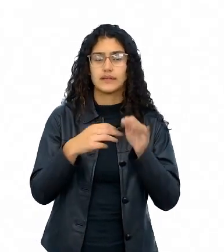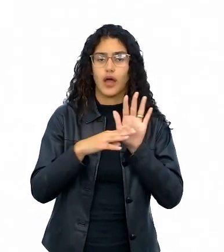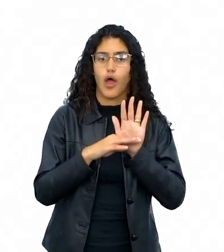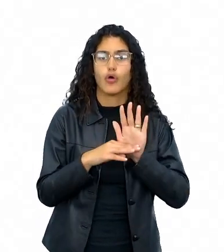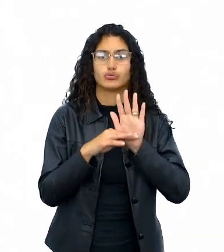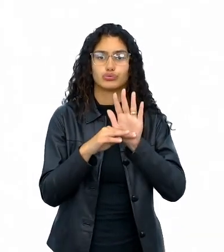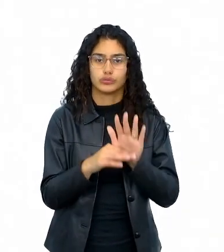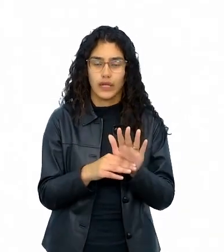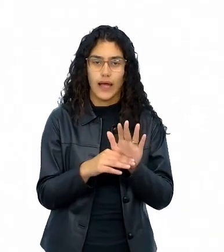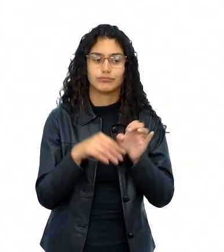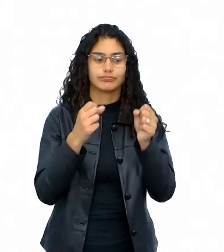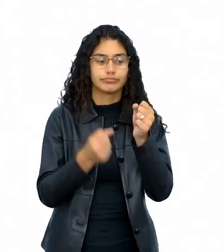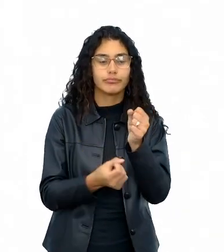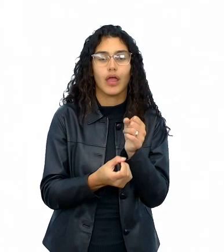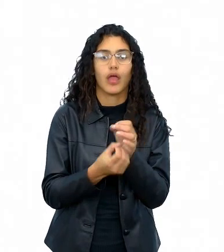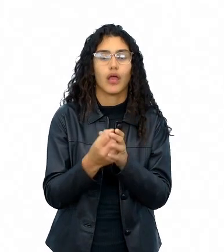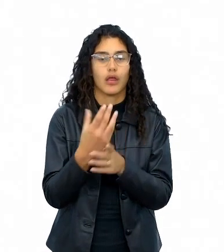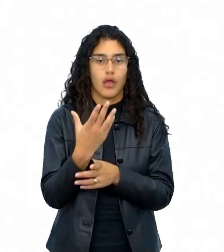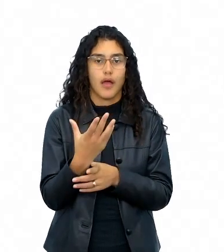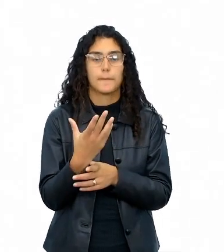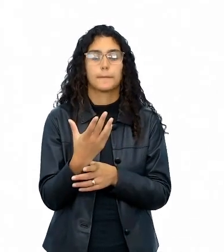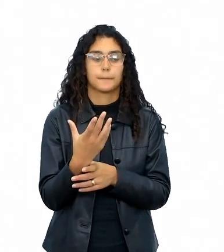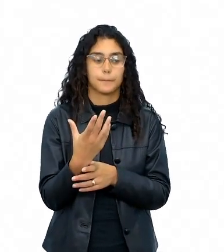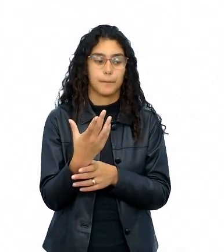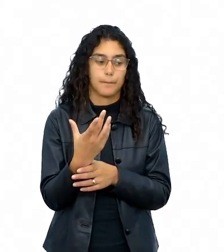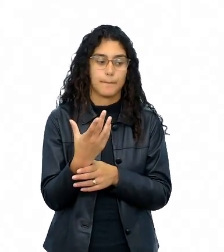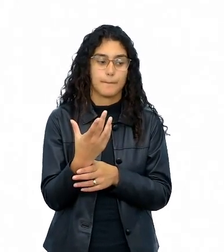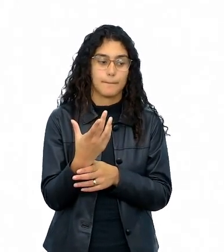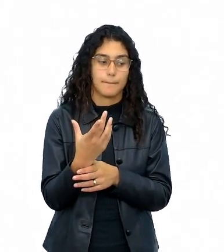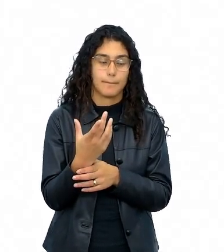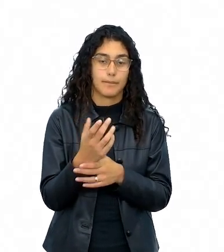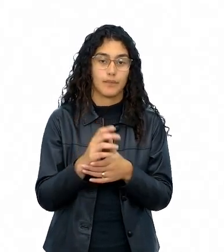que criar ali, criar